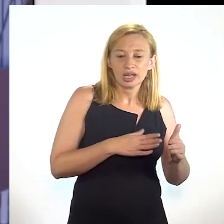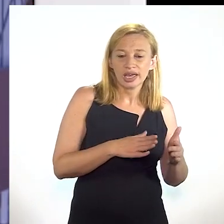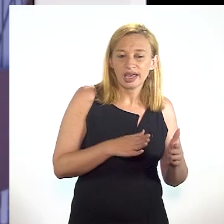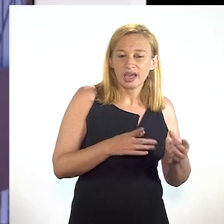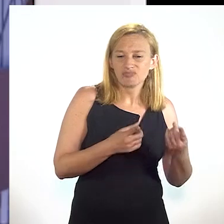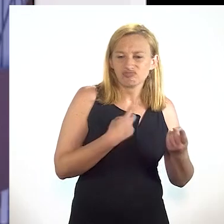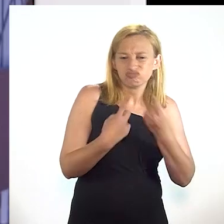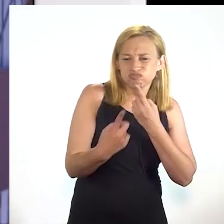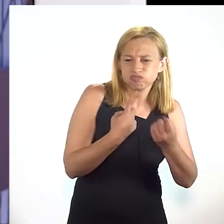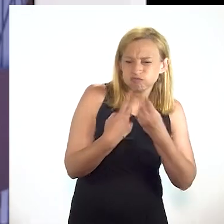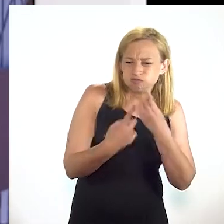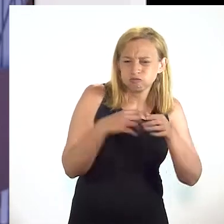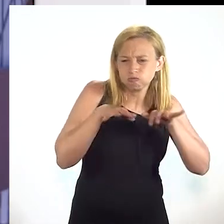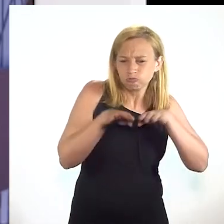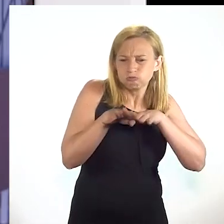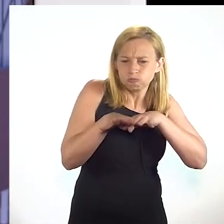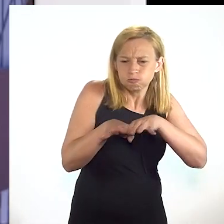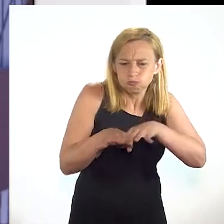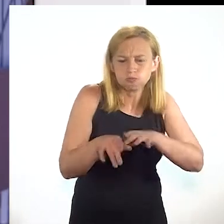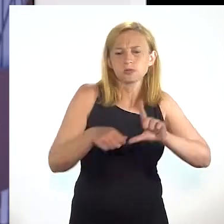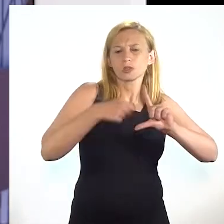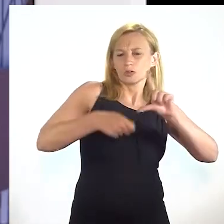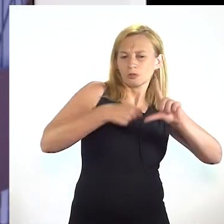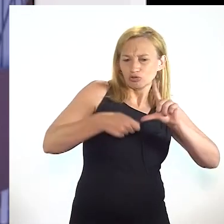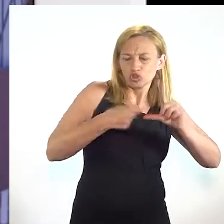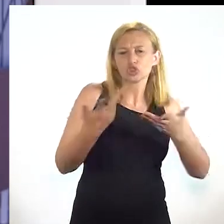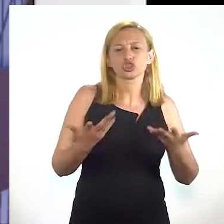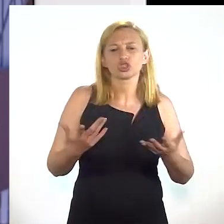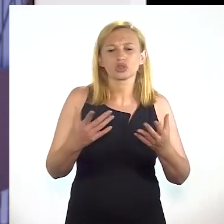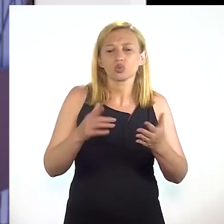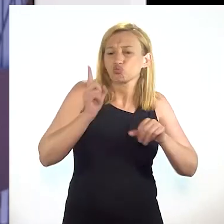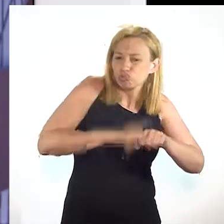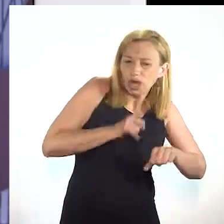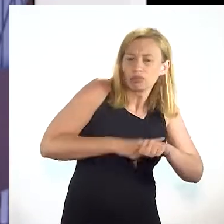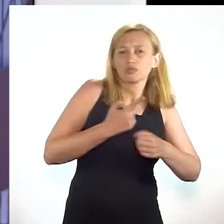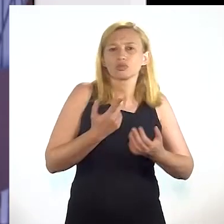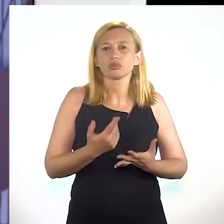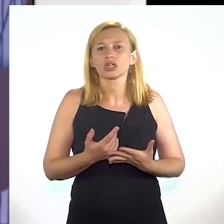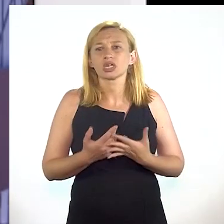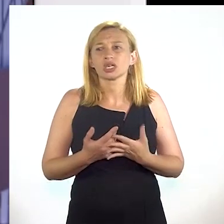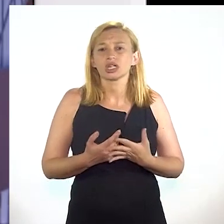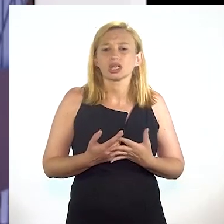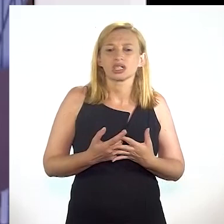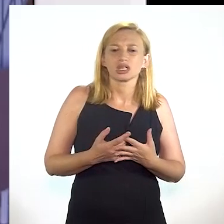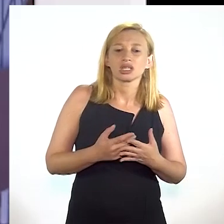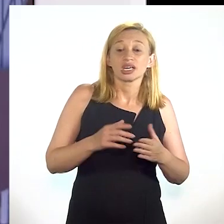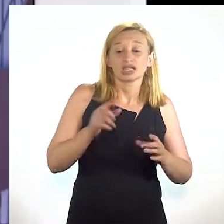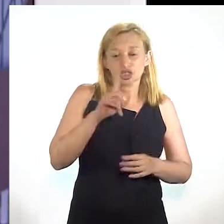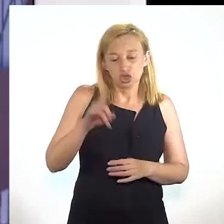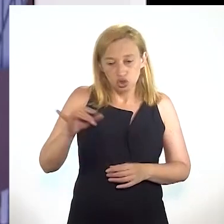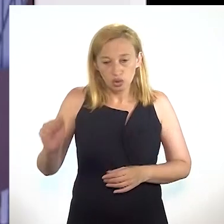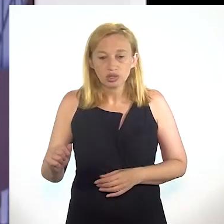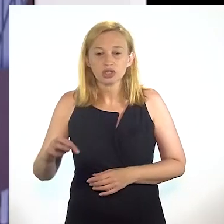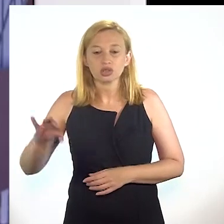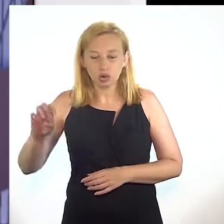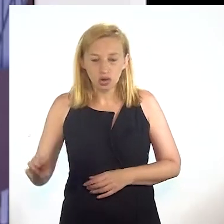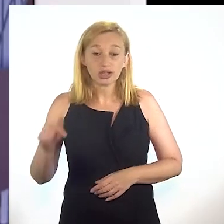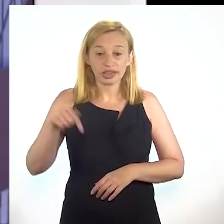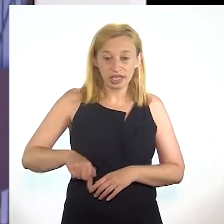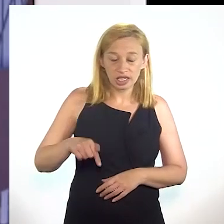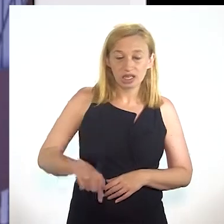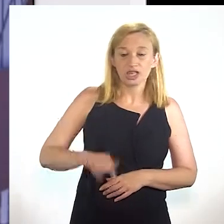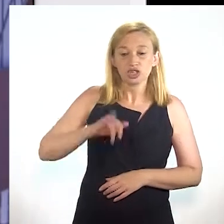condensa tudo, tráfego, questão de logística, de deslocamento, tempo, e essa Zona